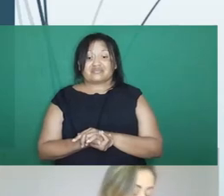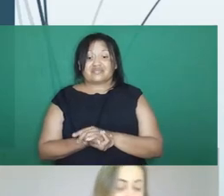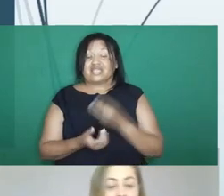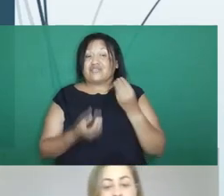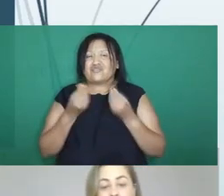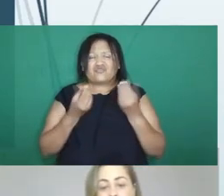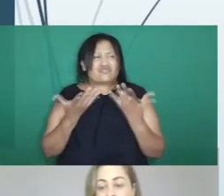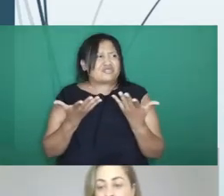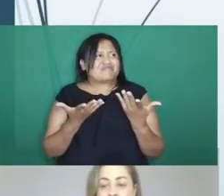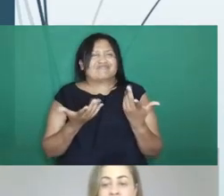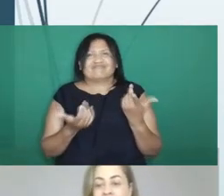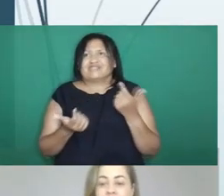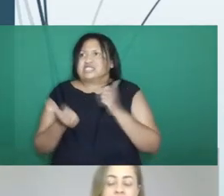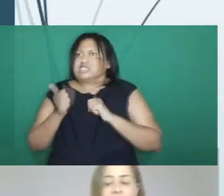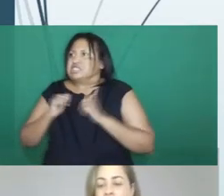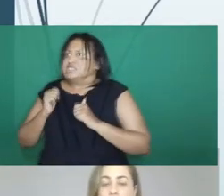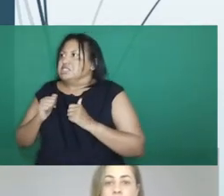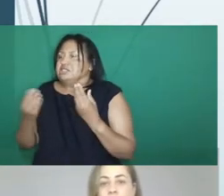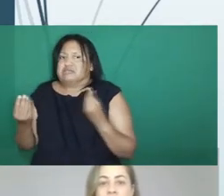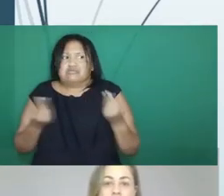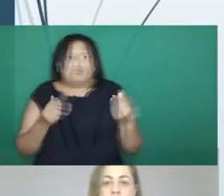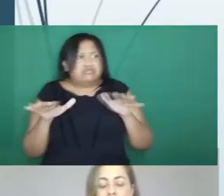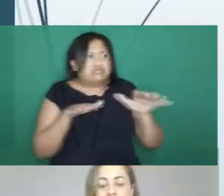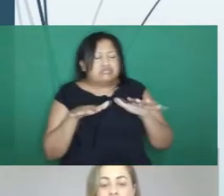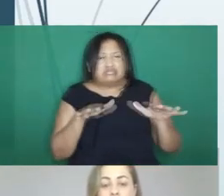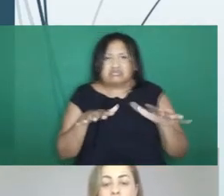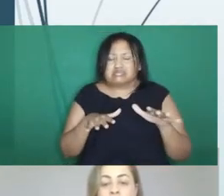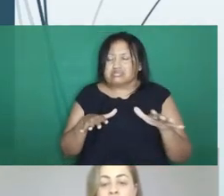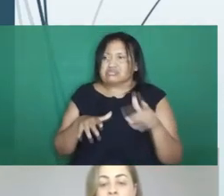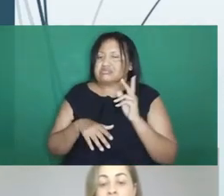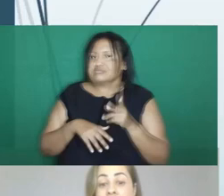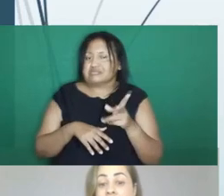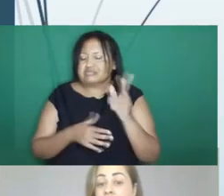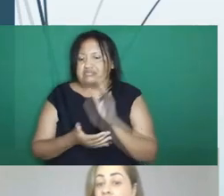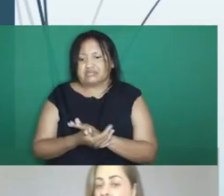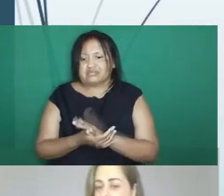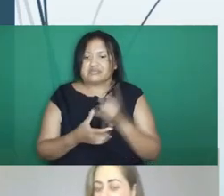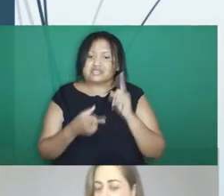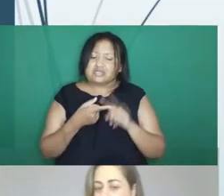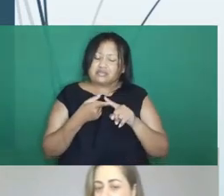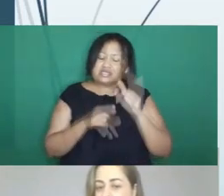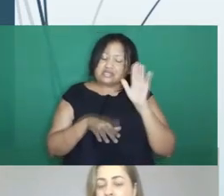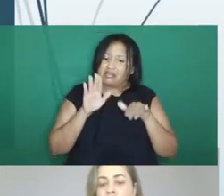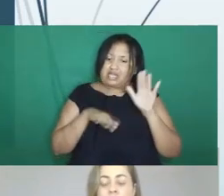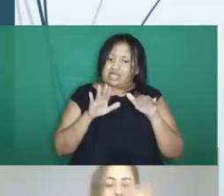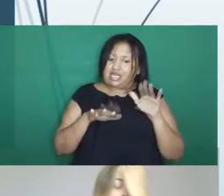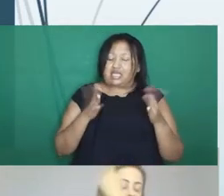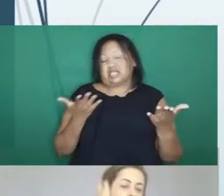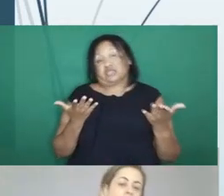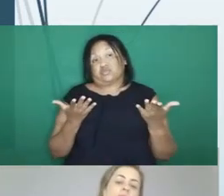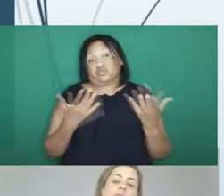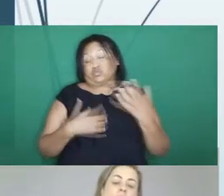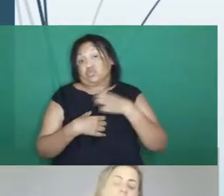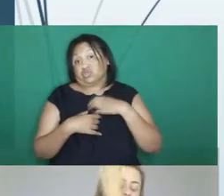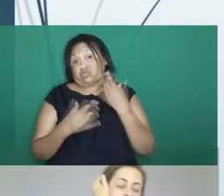que é como se fosse uma inquietação a movimentação contínua and agrestion né Depende do